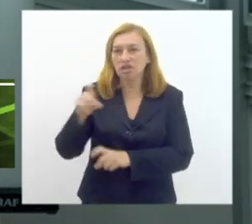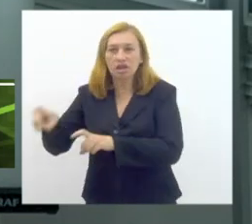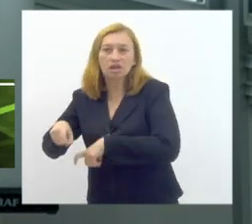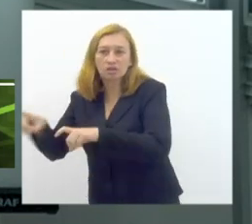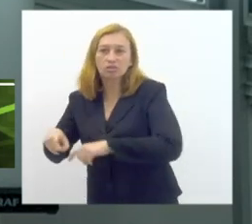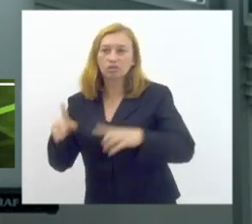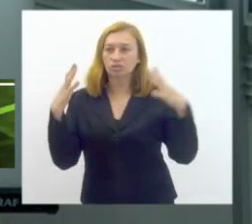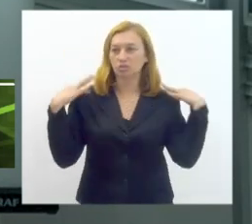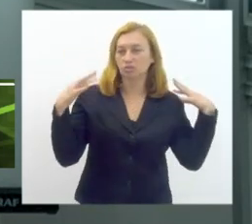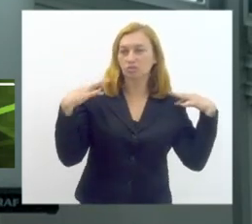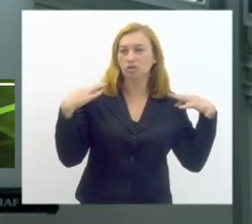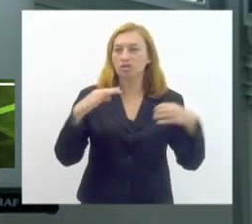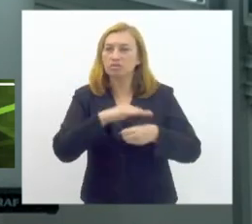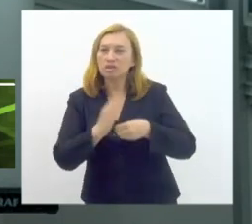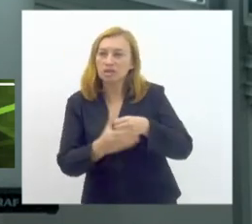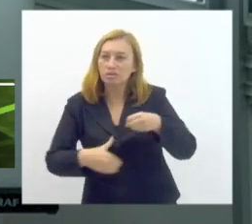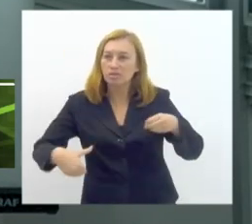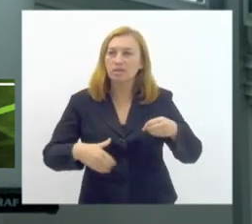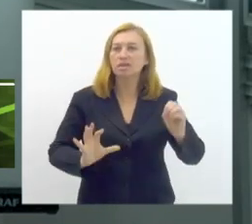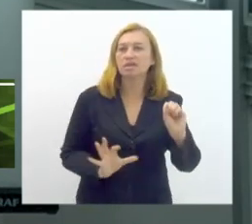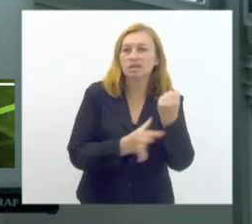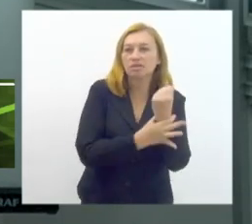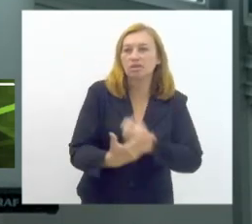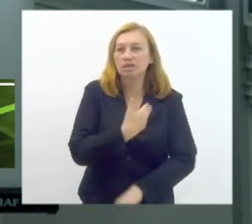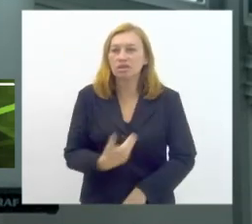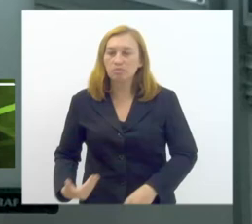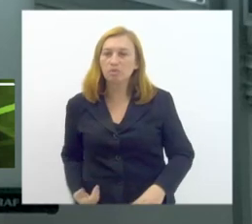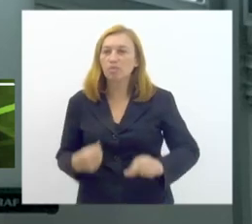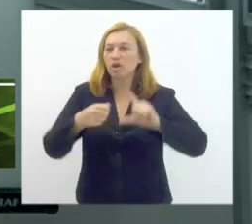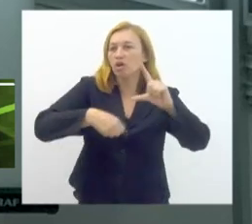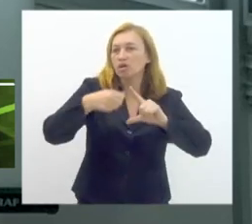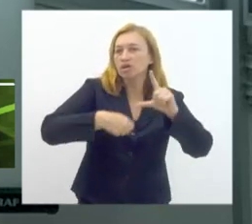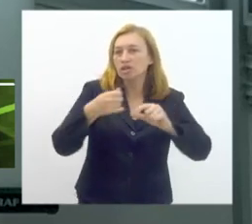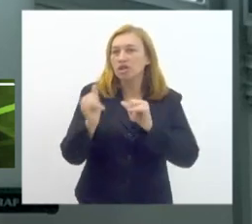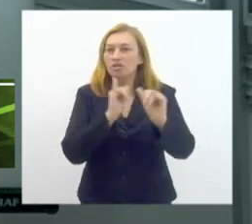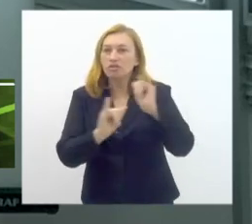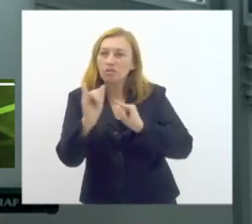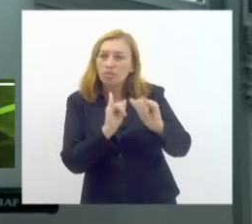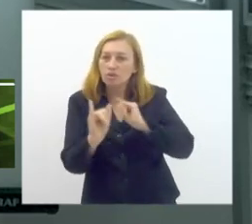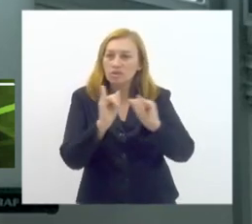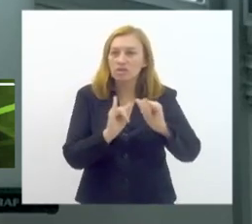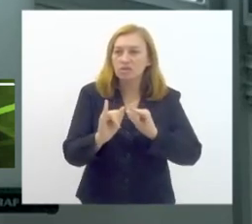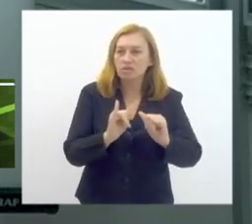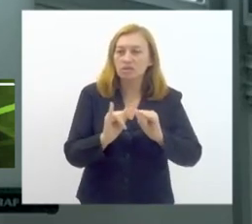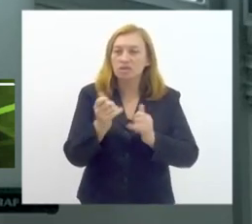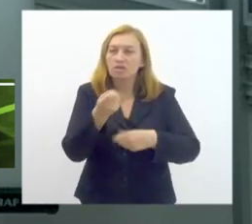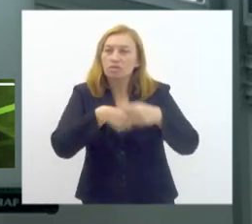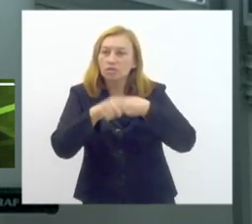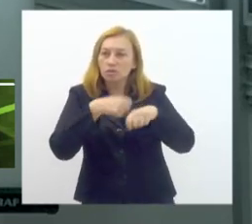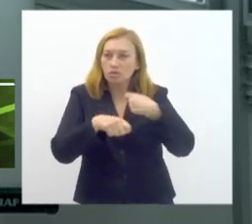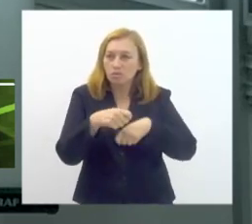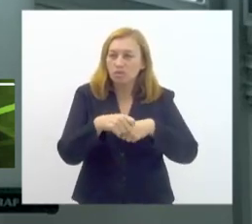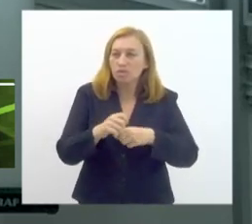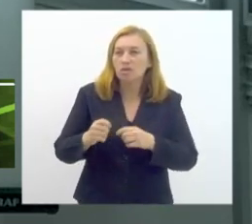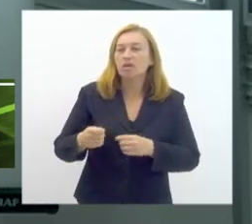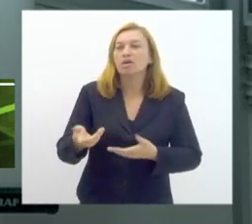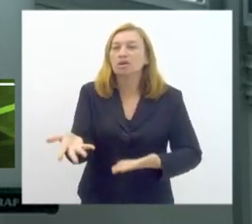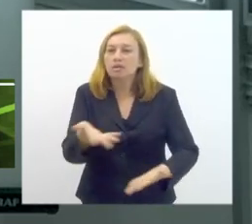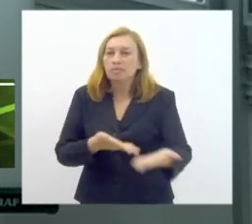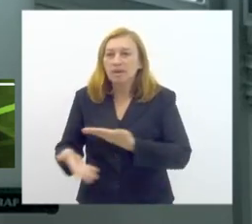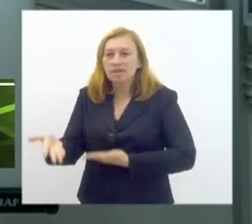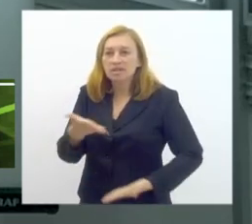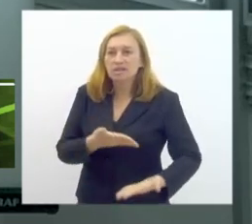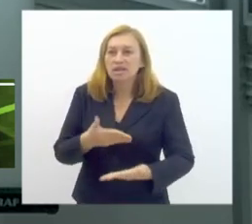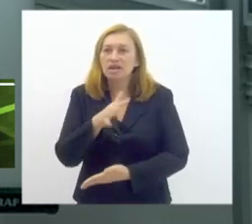turismo, saneamento básico, segurança pública, logística, dados socioeconômicos e ambientais. O projeto tem a parceria